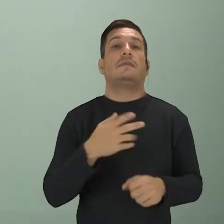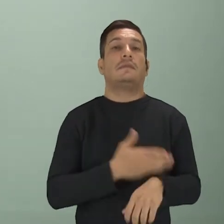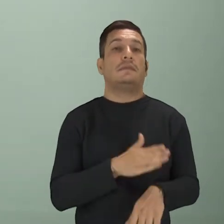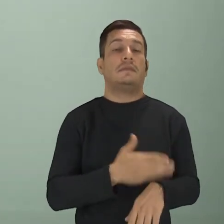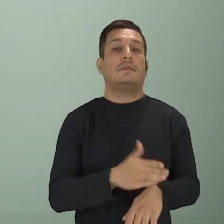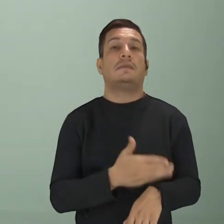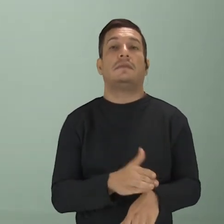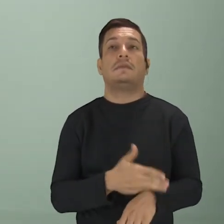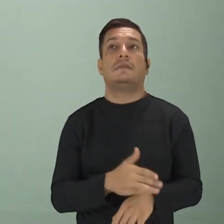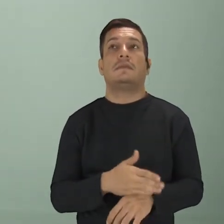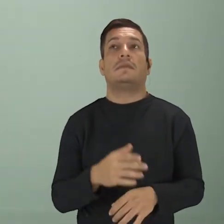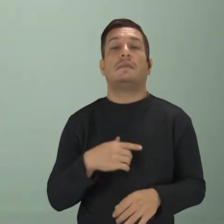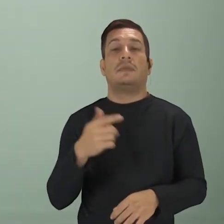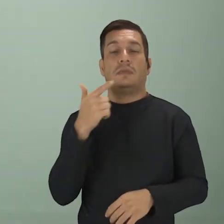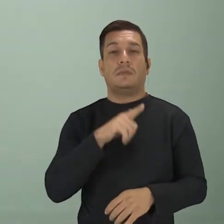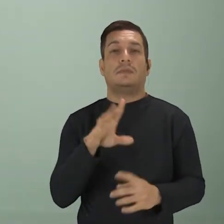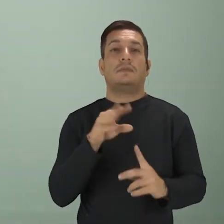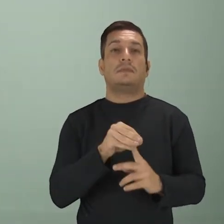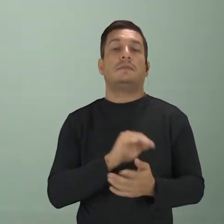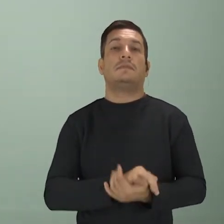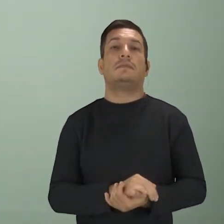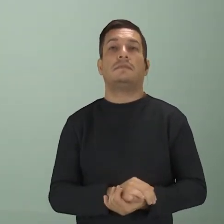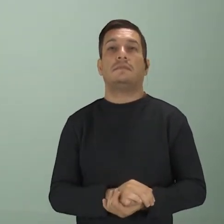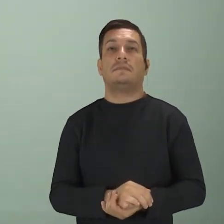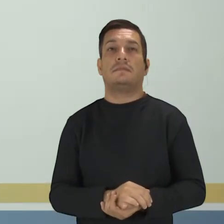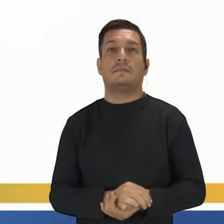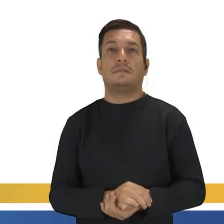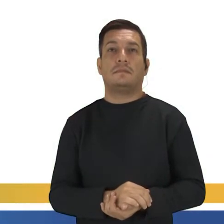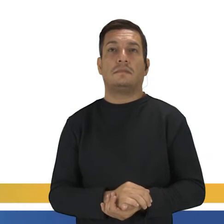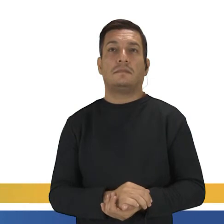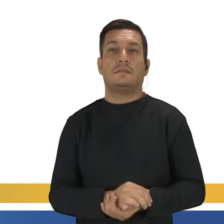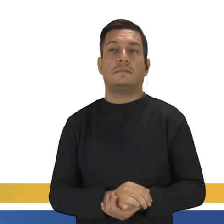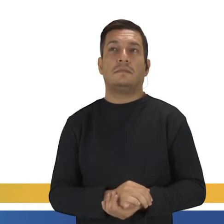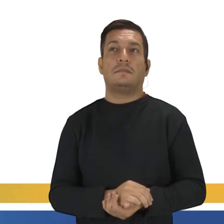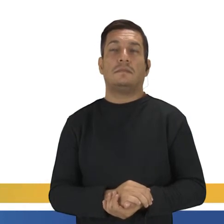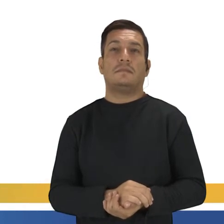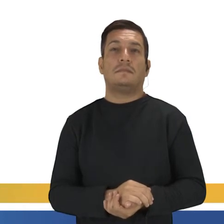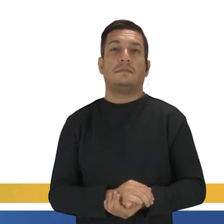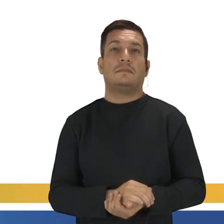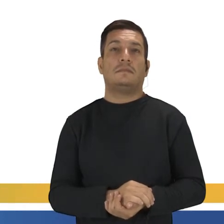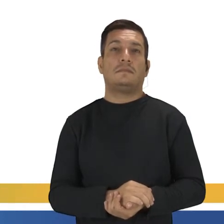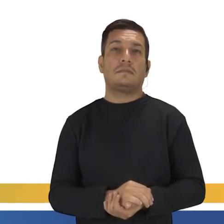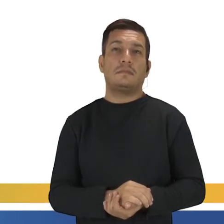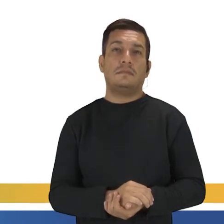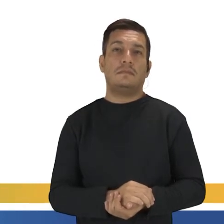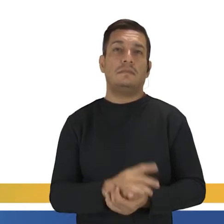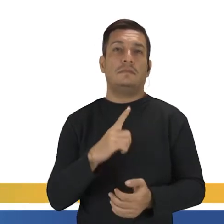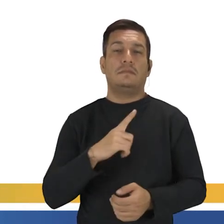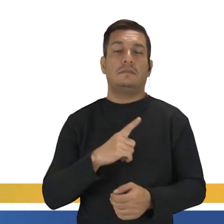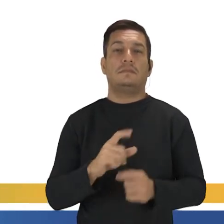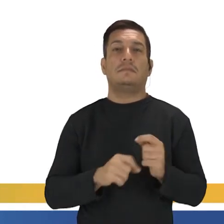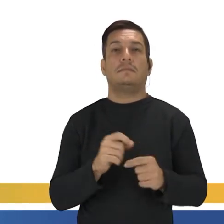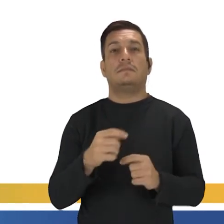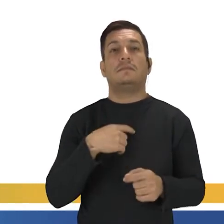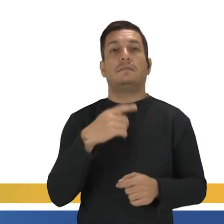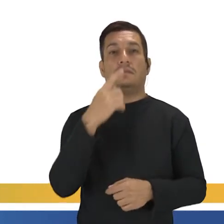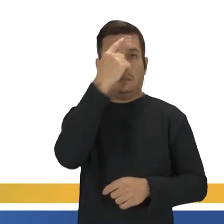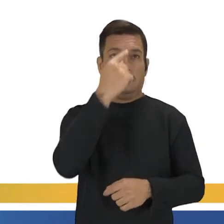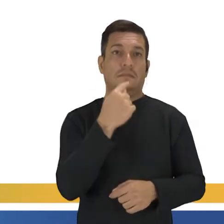nada menos que 500 quilos. Para a gente fazer uma análise, ou seja, o princípio da adaptação estava presente, ele evoluiu